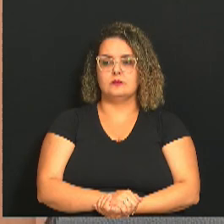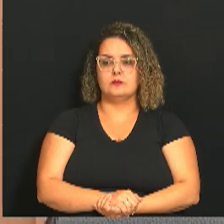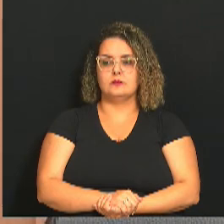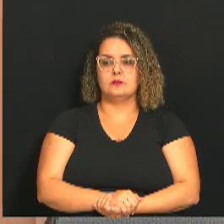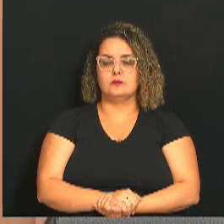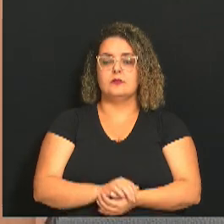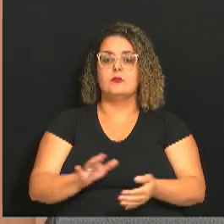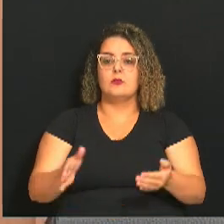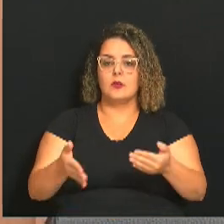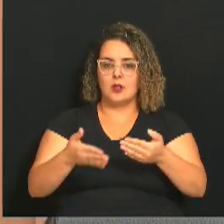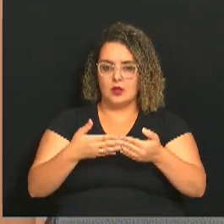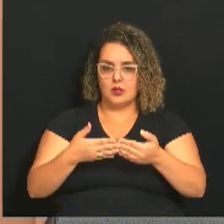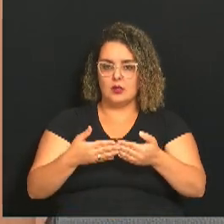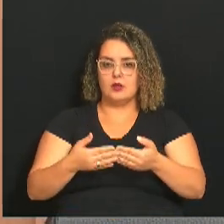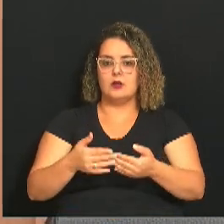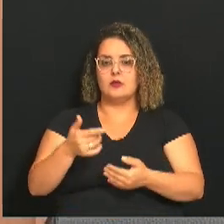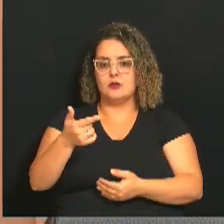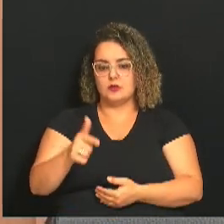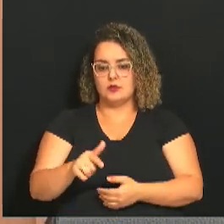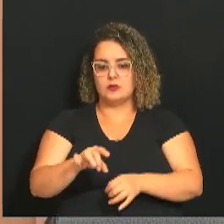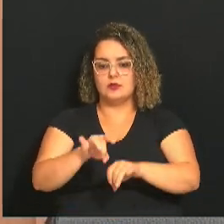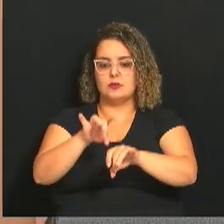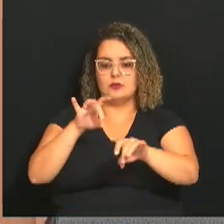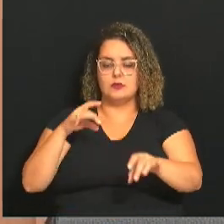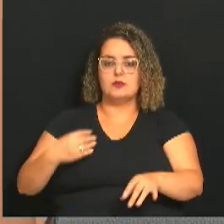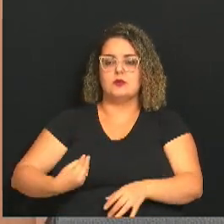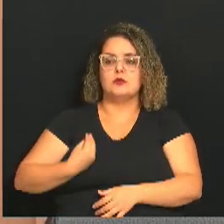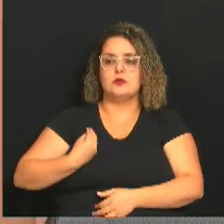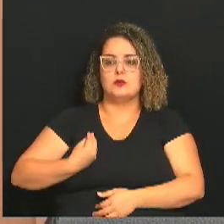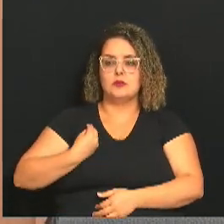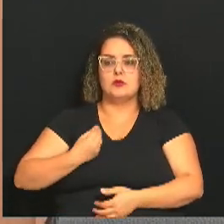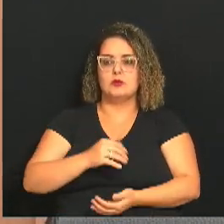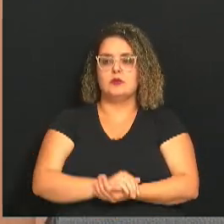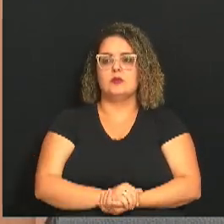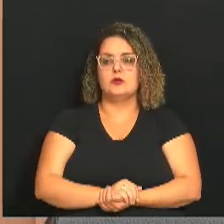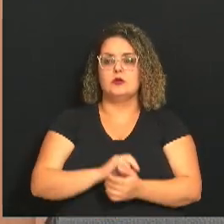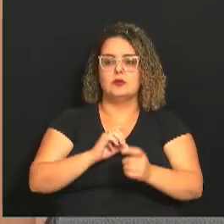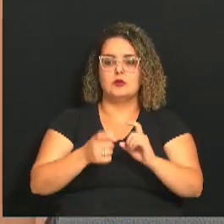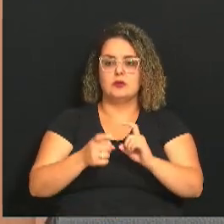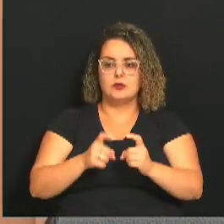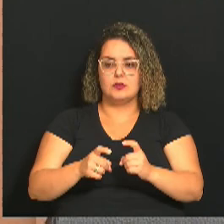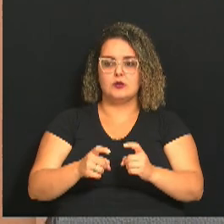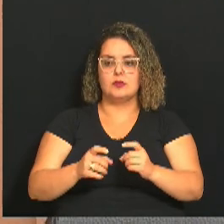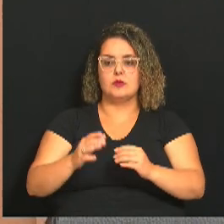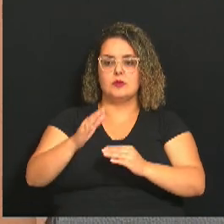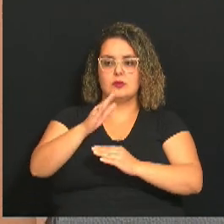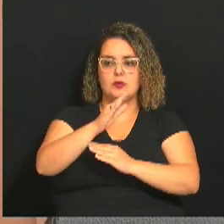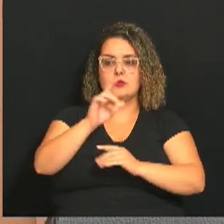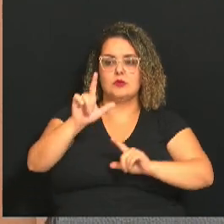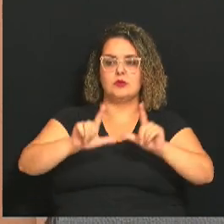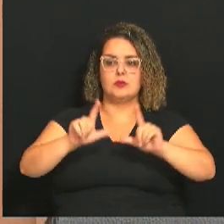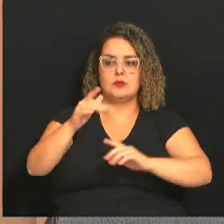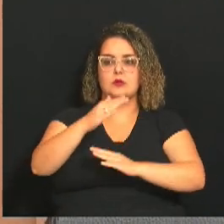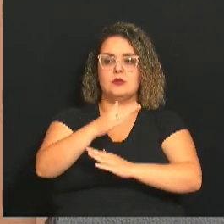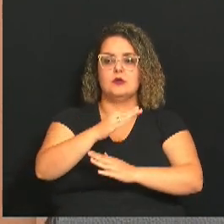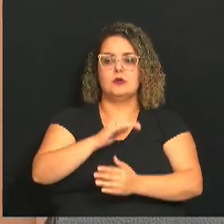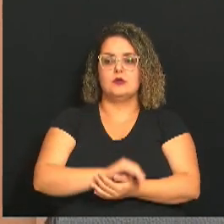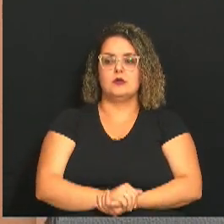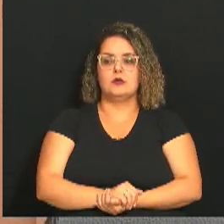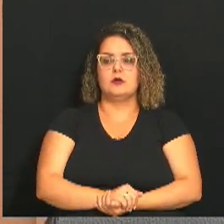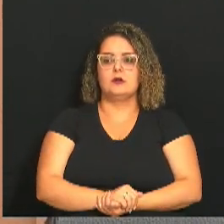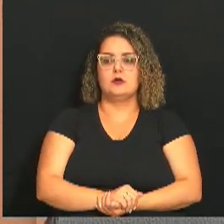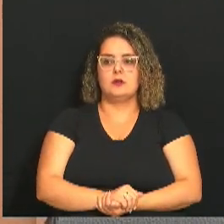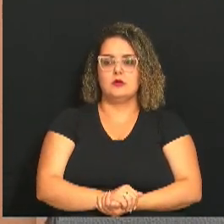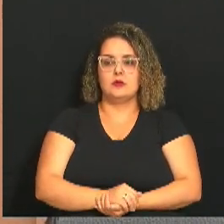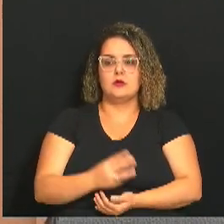Encerramos aqui mais uma transmissão ao vivo de mais uma reunião aqui da TV Câmara Campinas. Dessa vez foi a